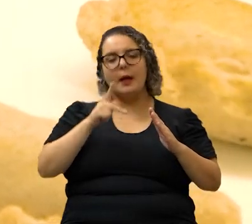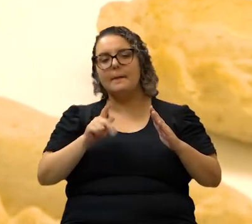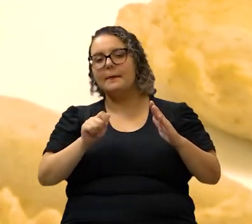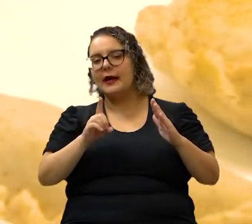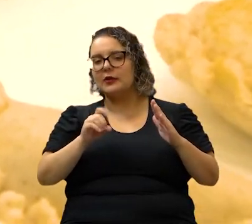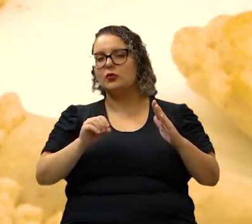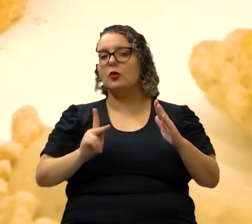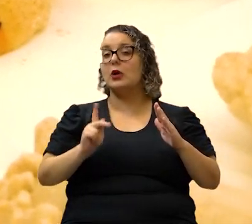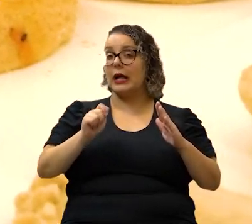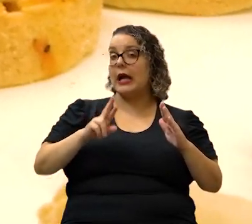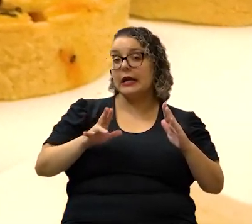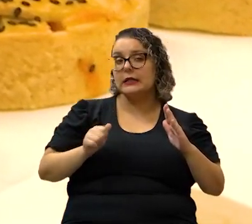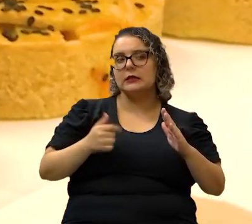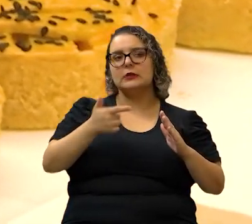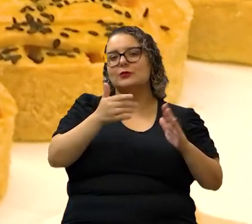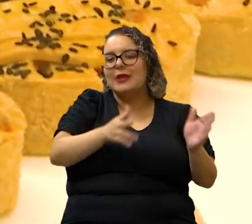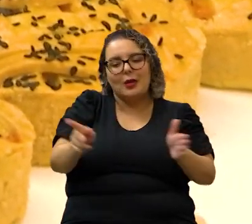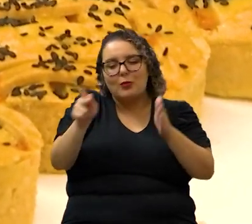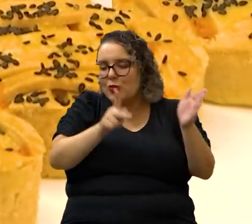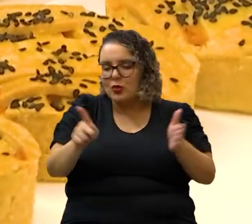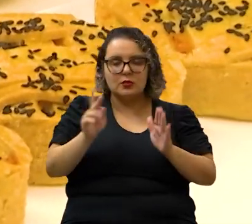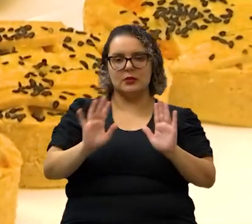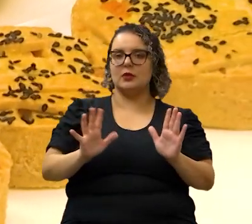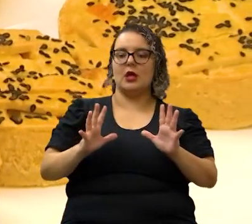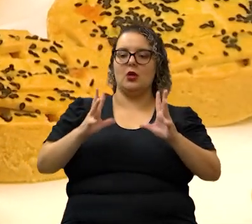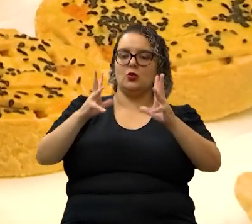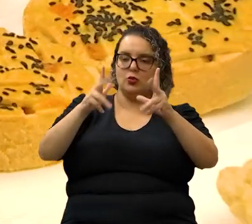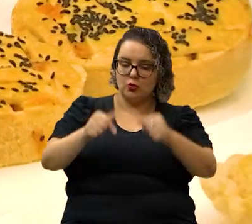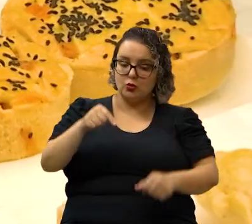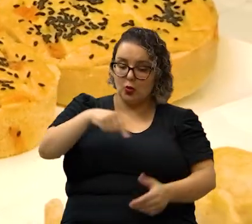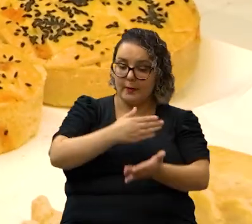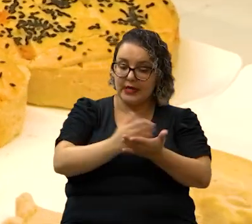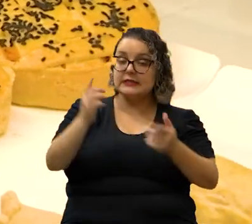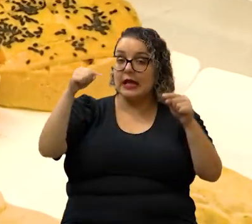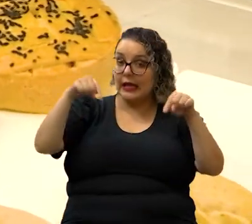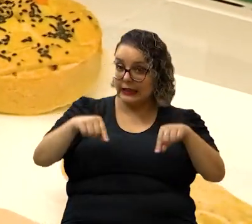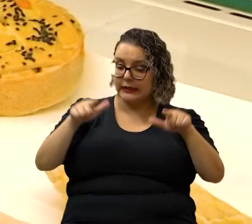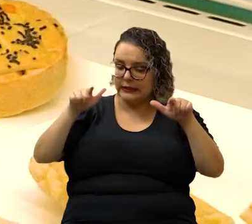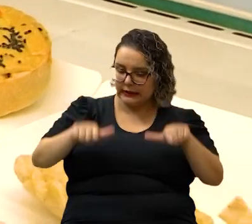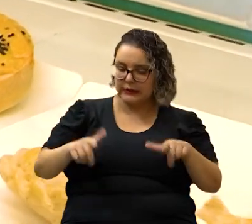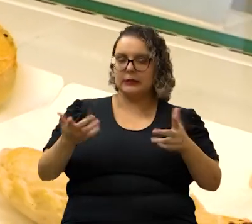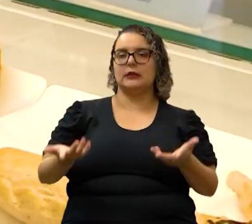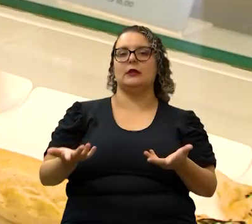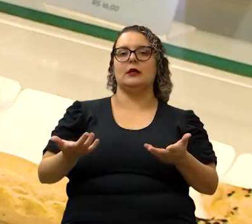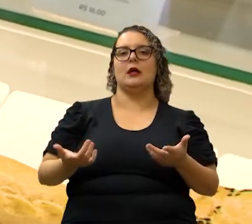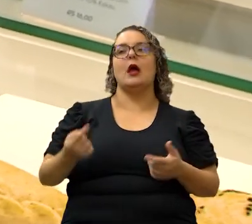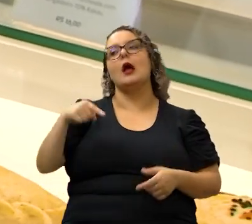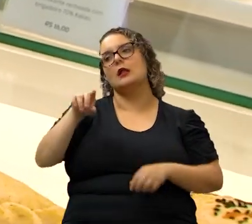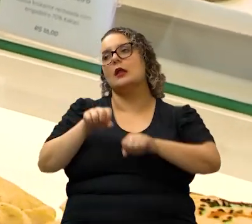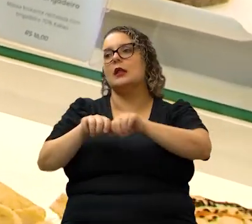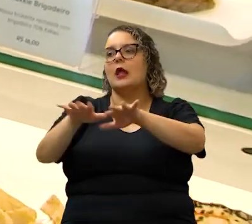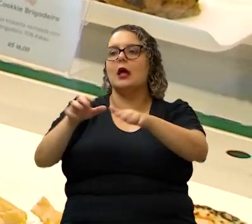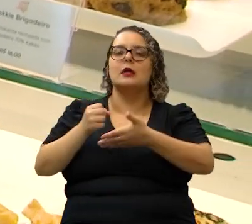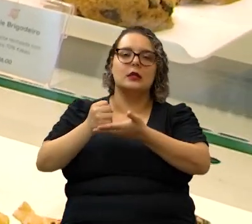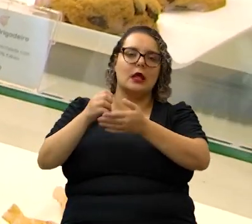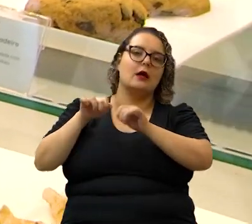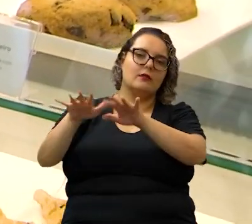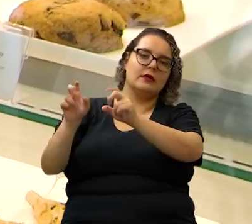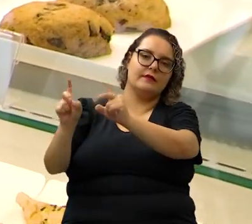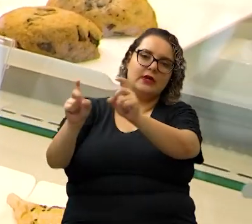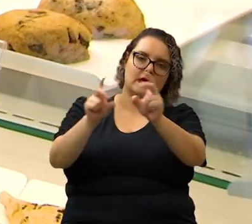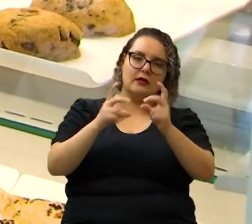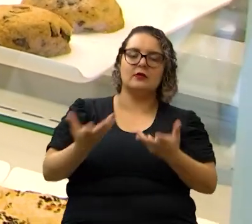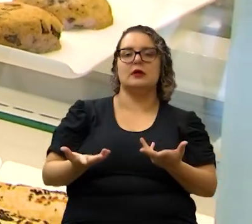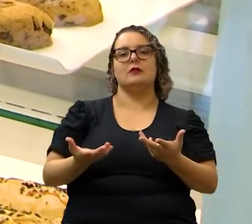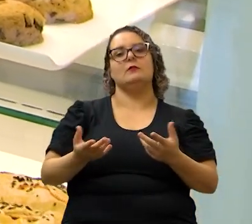padocaria que não tem produção, a gente escoa, nossa produção é toda aqui nessa localidade, e lá a gente